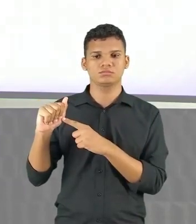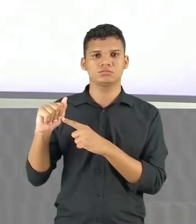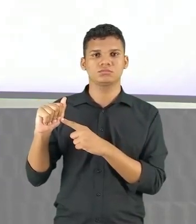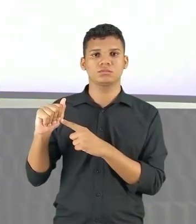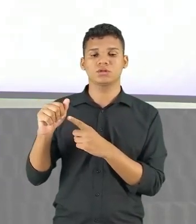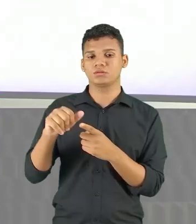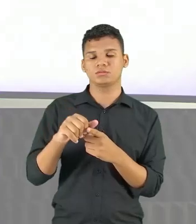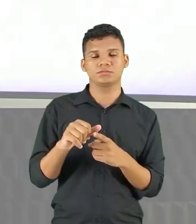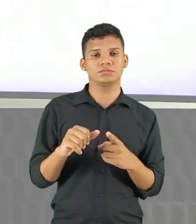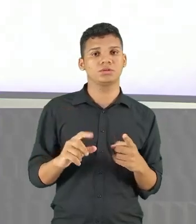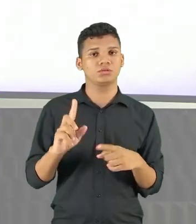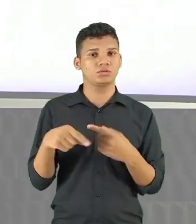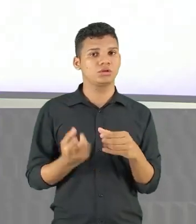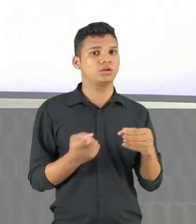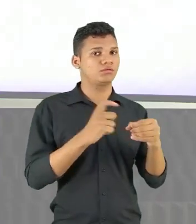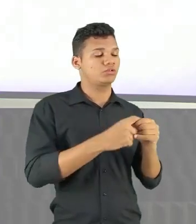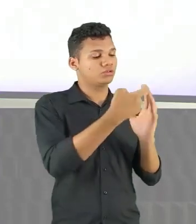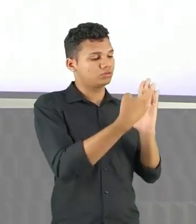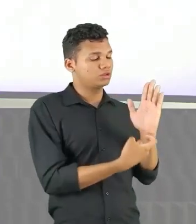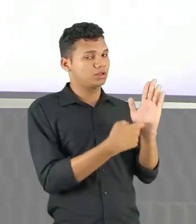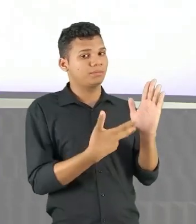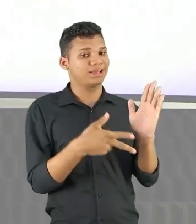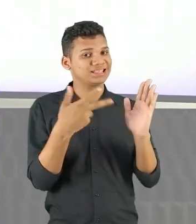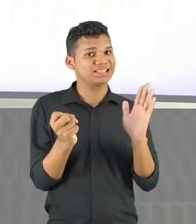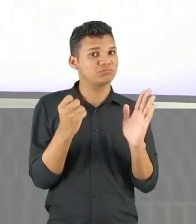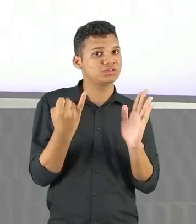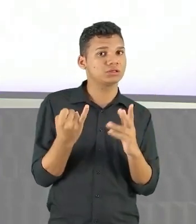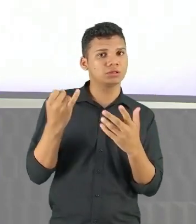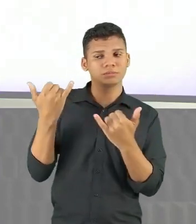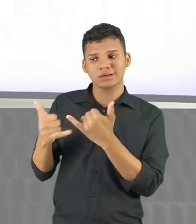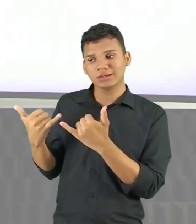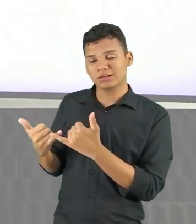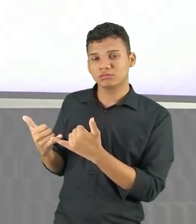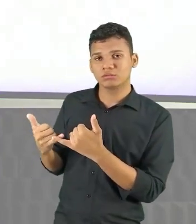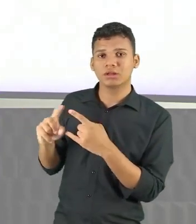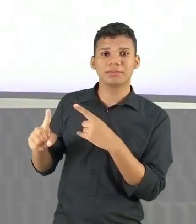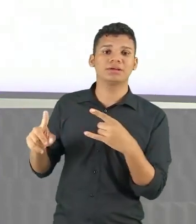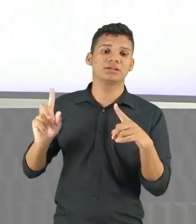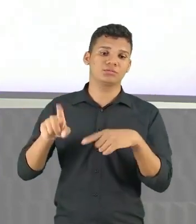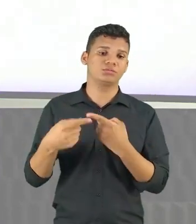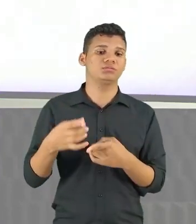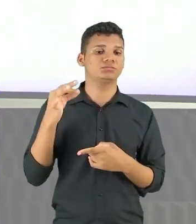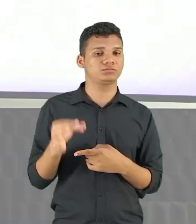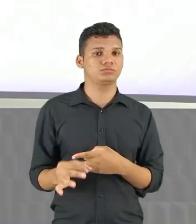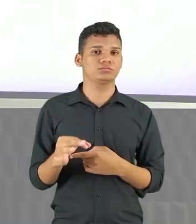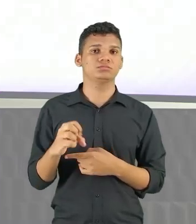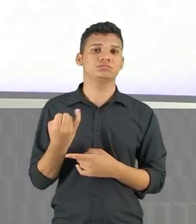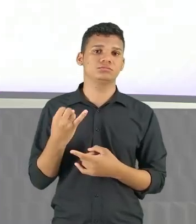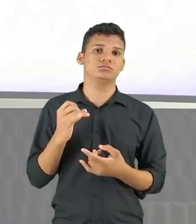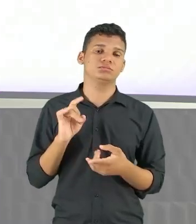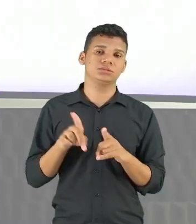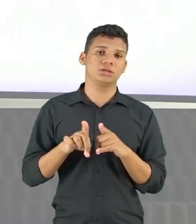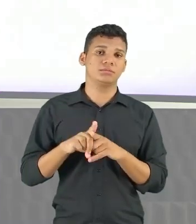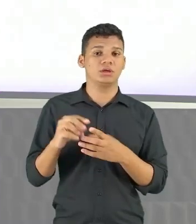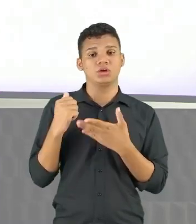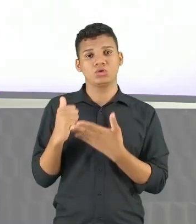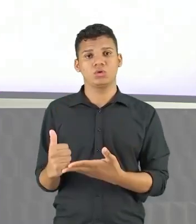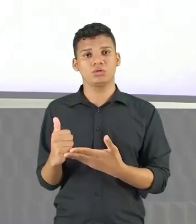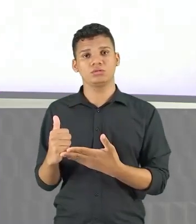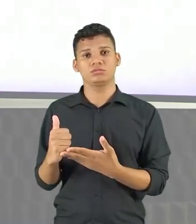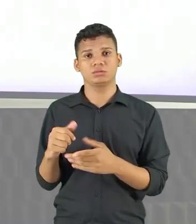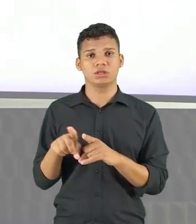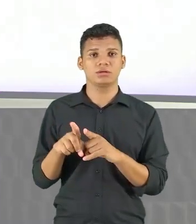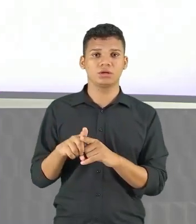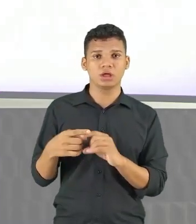skate. Aí volta no texto, olha para esses fatores ao longo do tempo e vamos nos certificar de que se isso contribuiu para